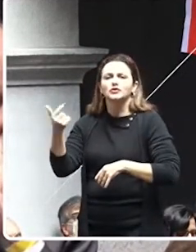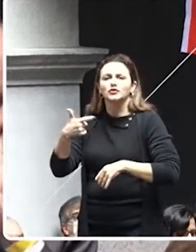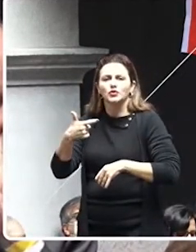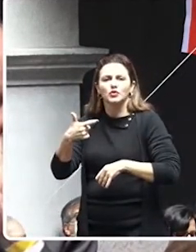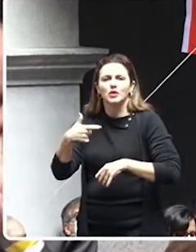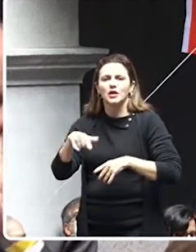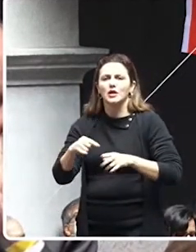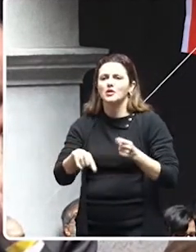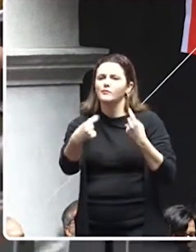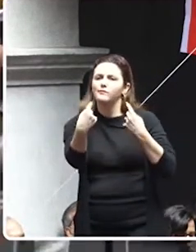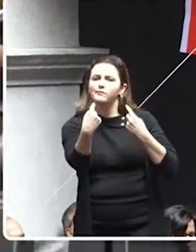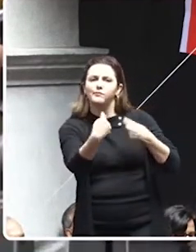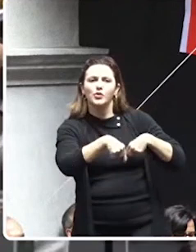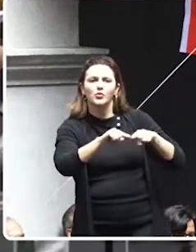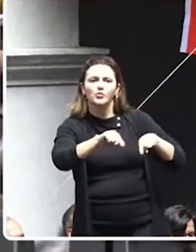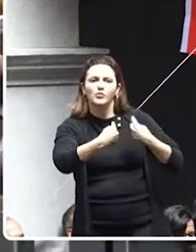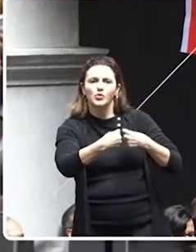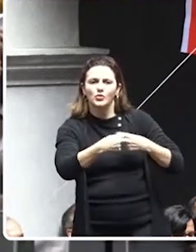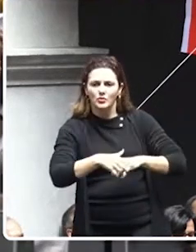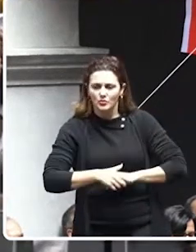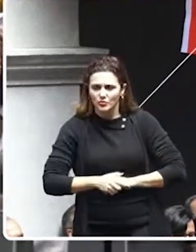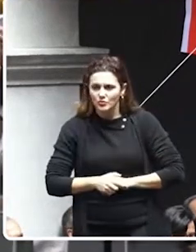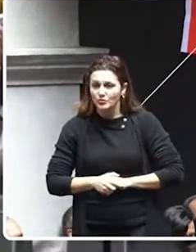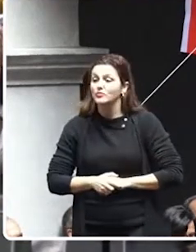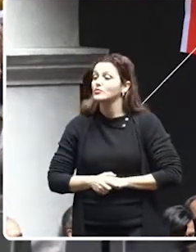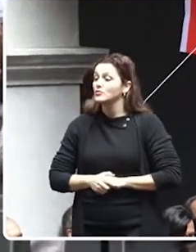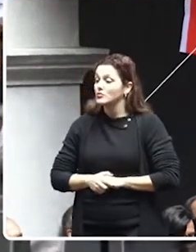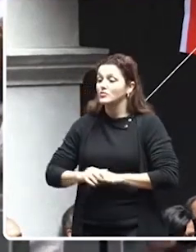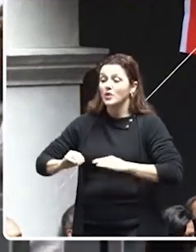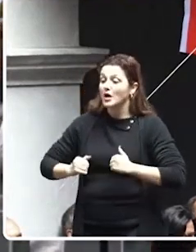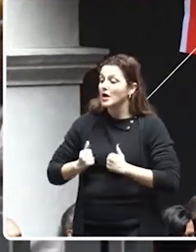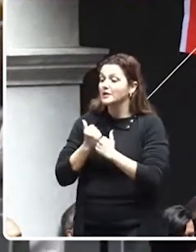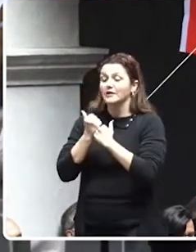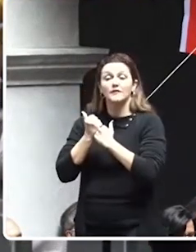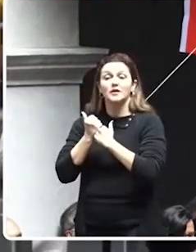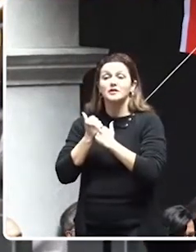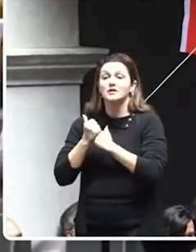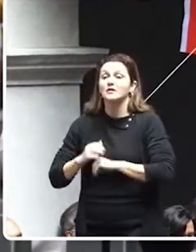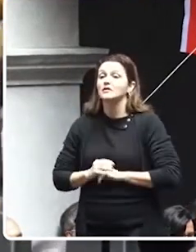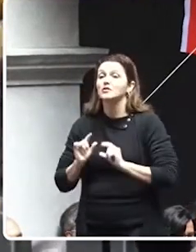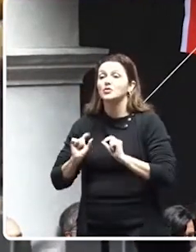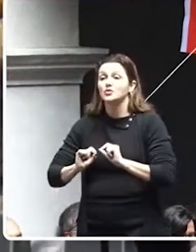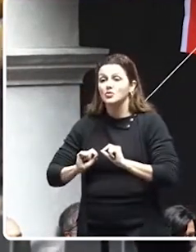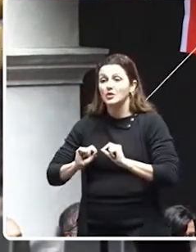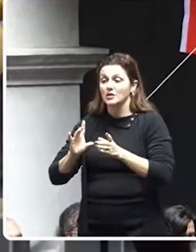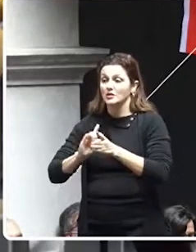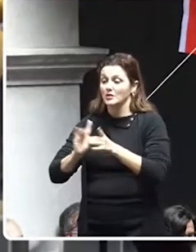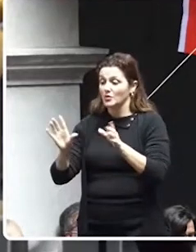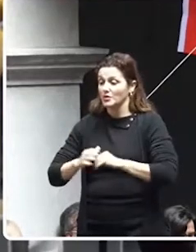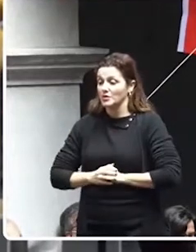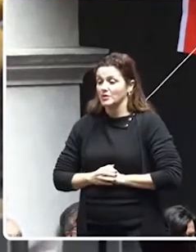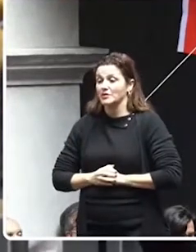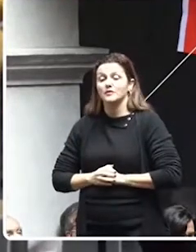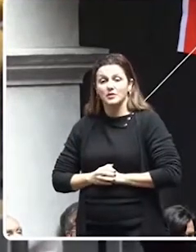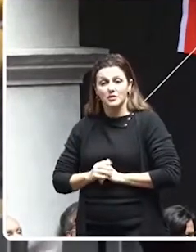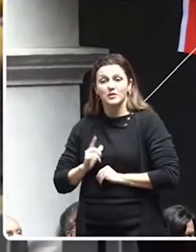lado as divergências menores em prol de algo muito maior: a defesa da ordem democrática. Imbuídos do espírito